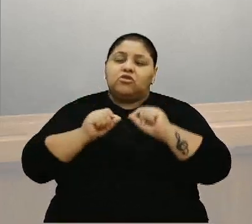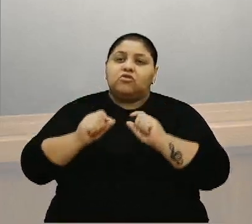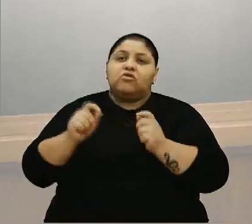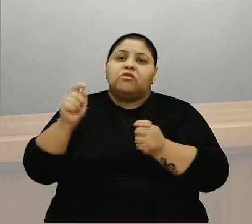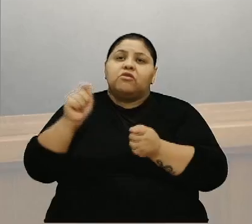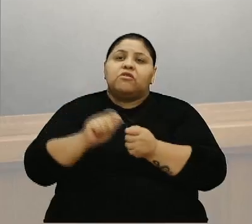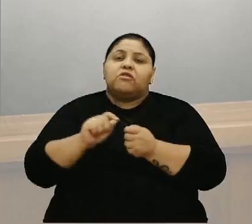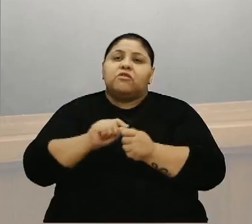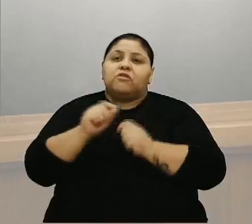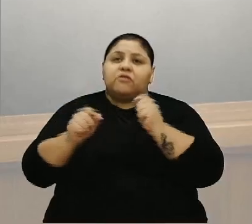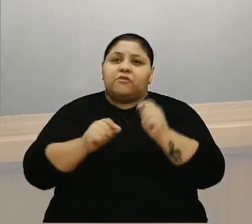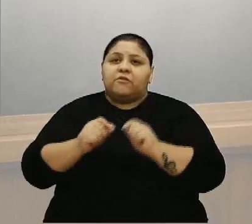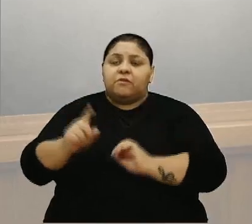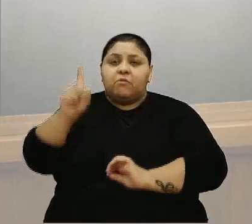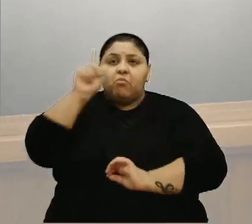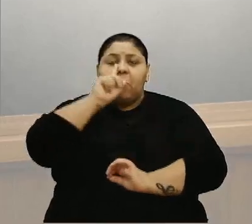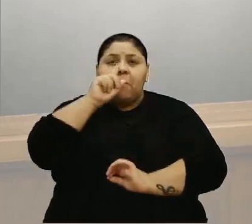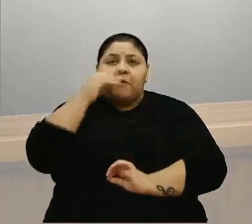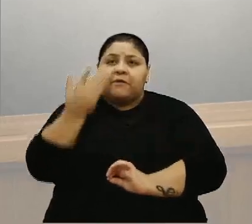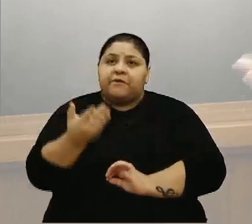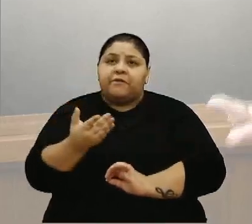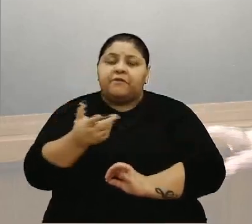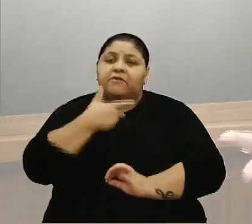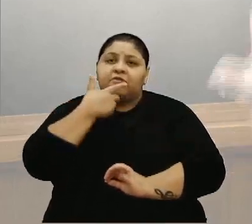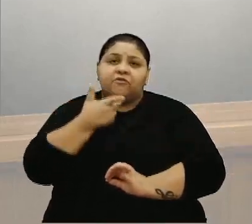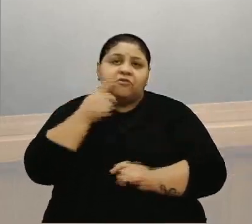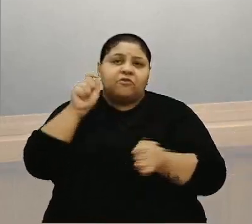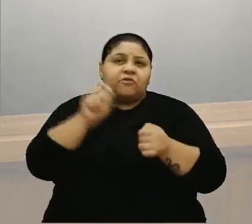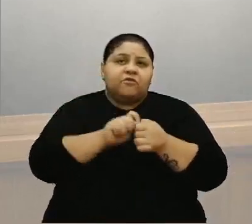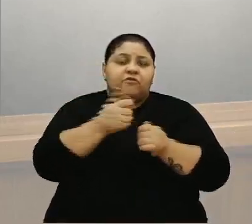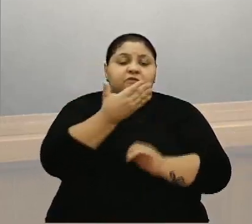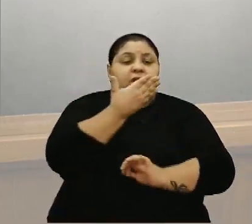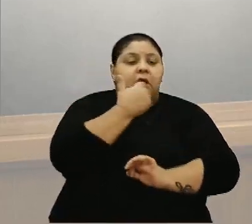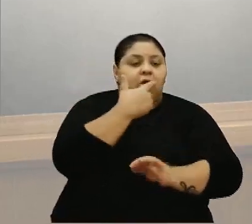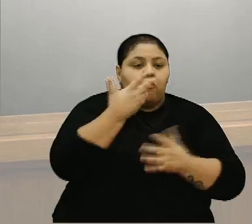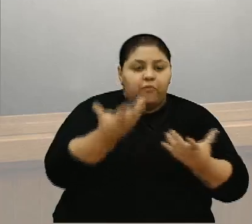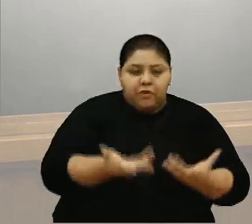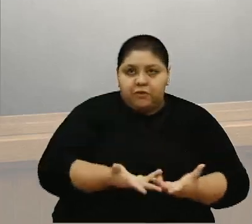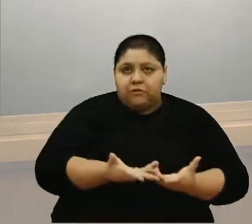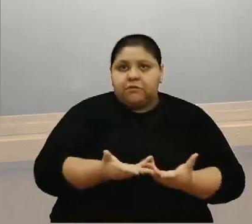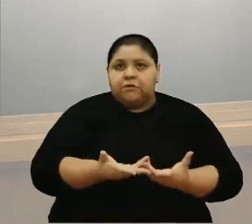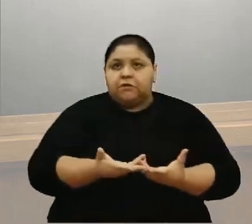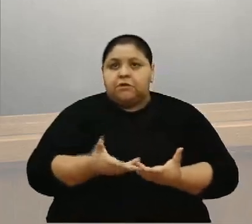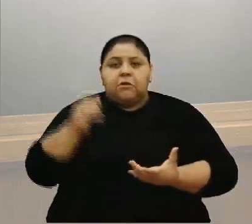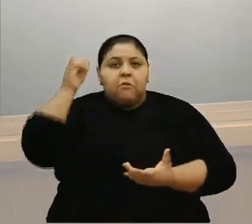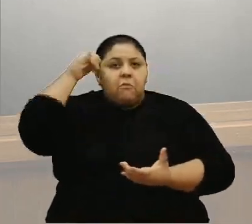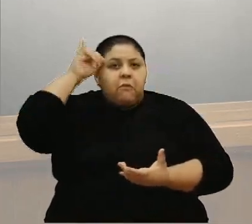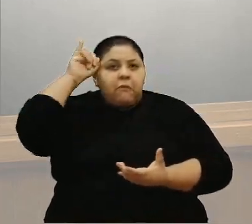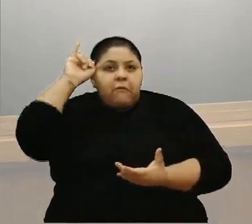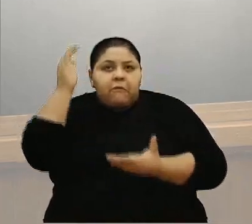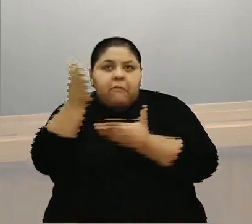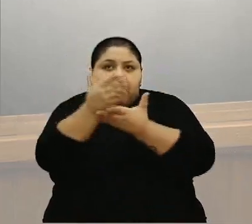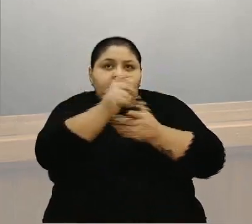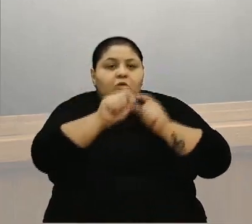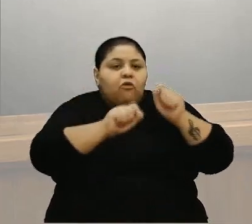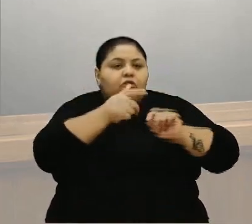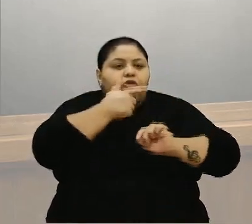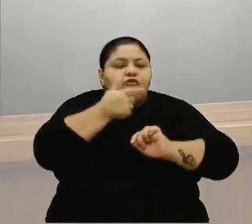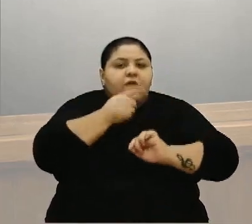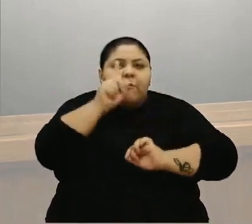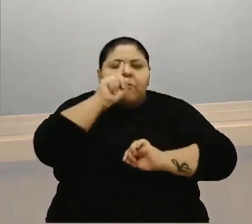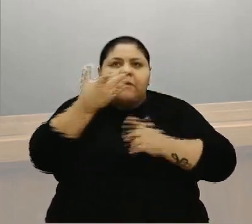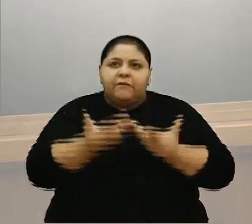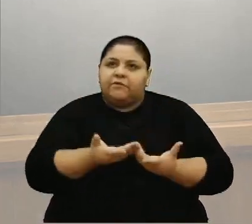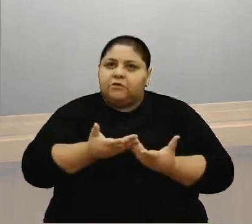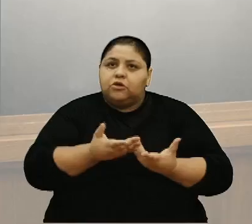faria? O que tu diz para uma mãe dessas? Ela disse, vou fazer janta, tenho aqui, fazer vaquinha. O que tu diz para uma mãe dessas?